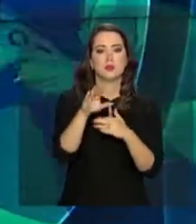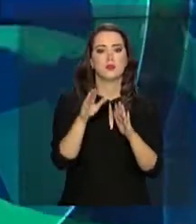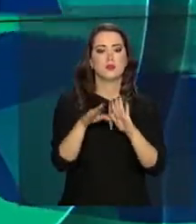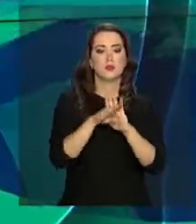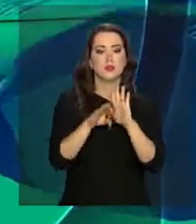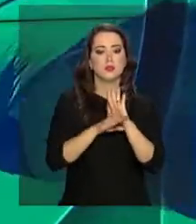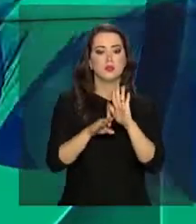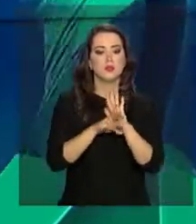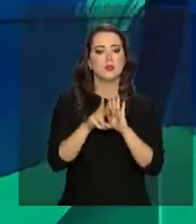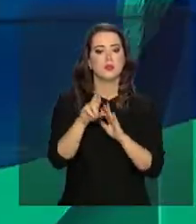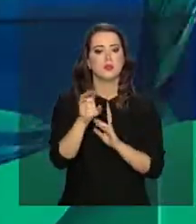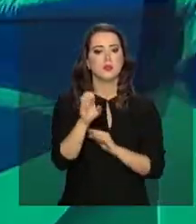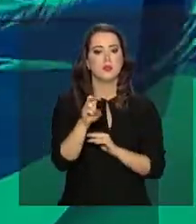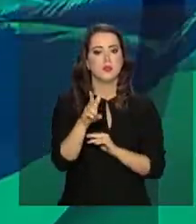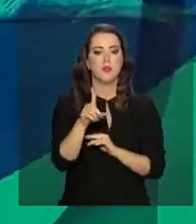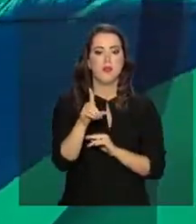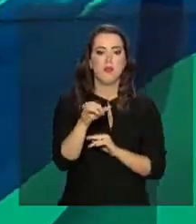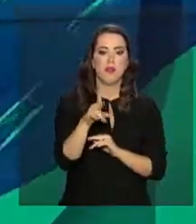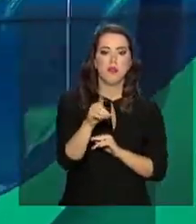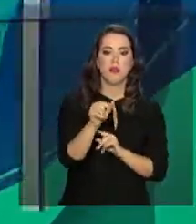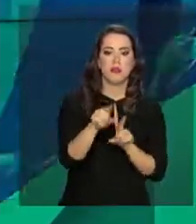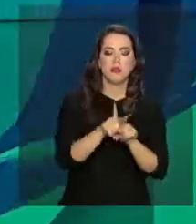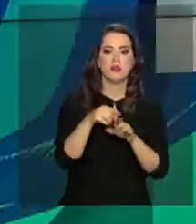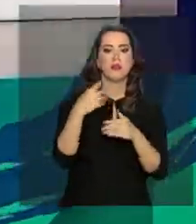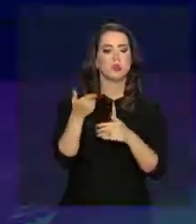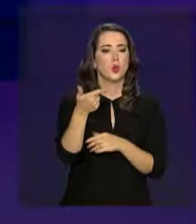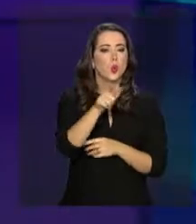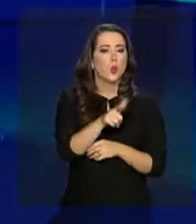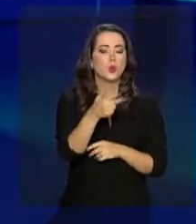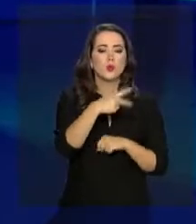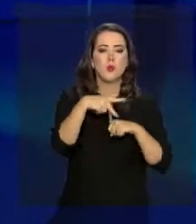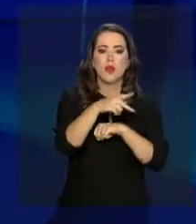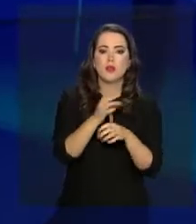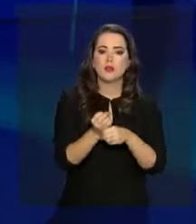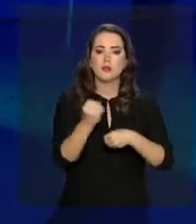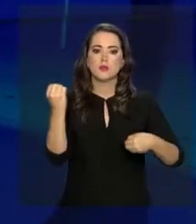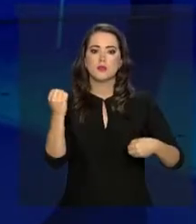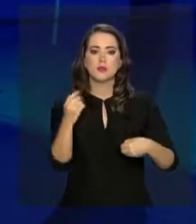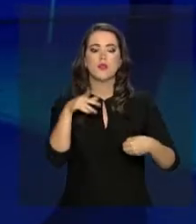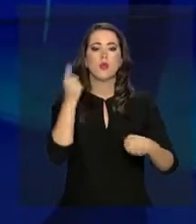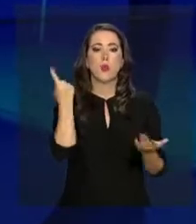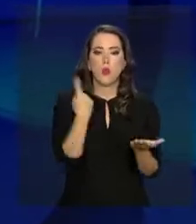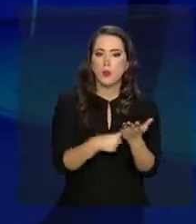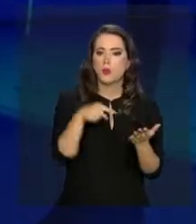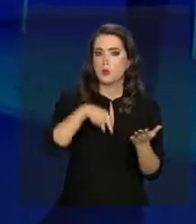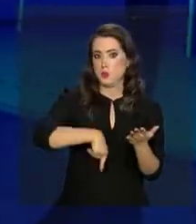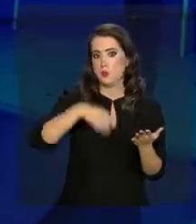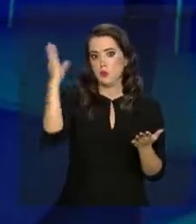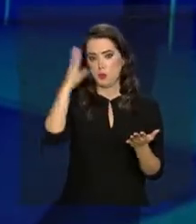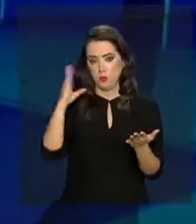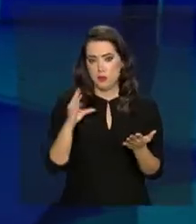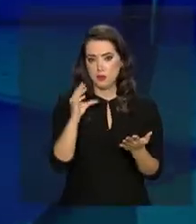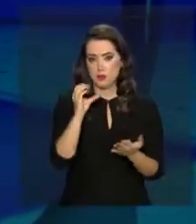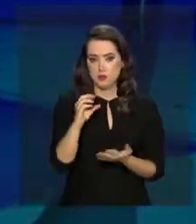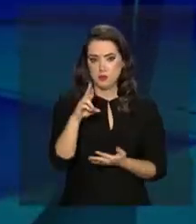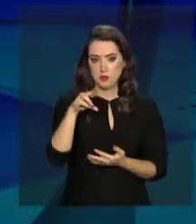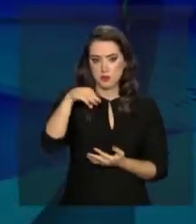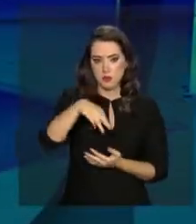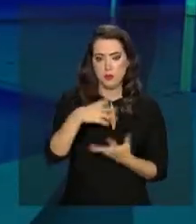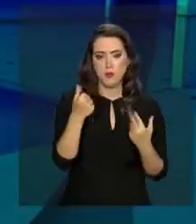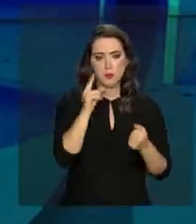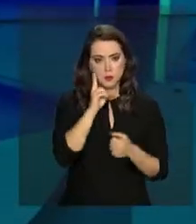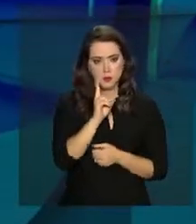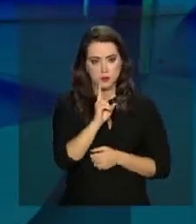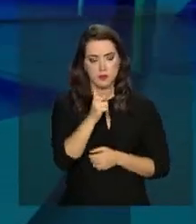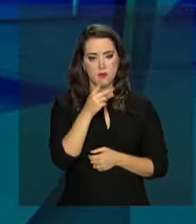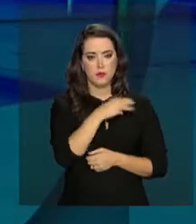exame realizado por médicos formados em outros países para validar o diploma no brasil vamos ouvir um trecho do que